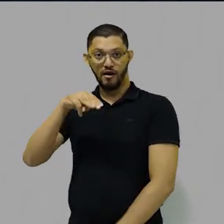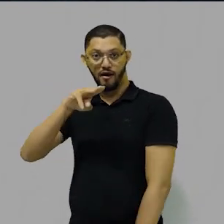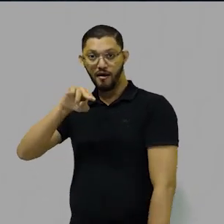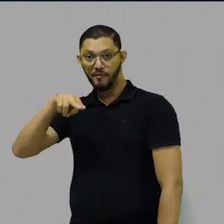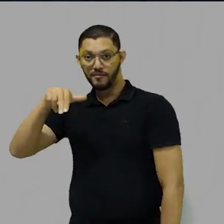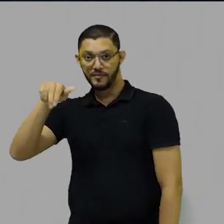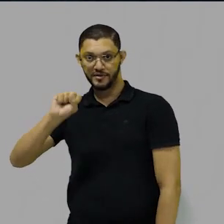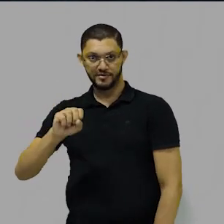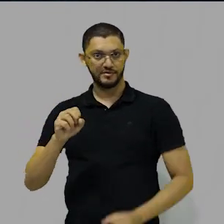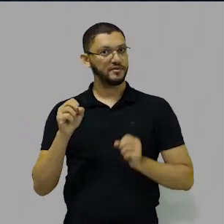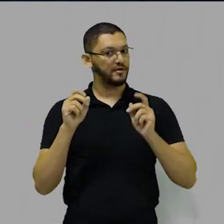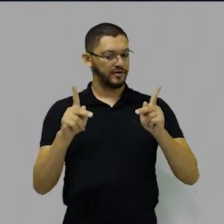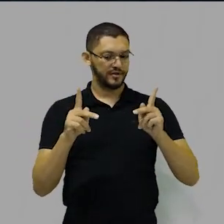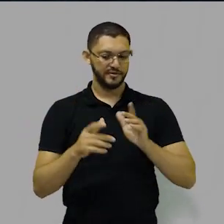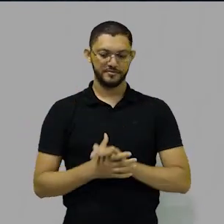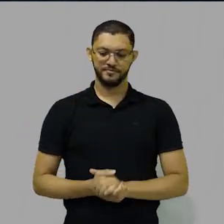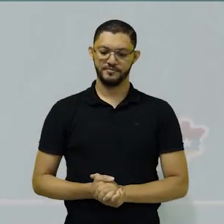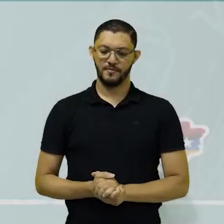aminas. Show?